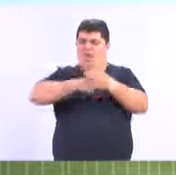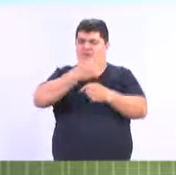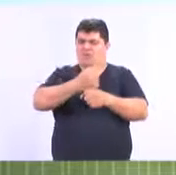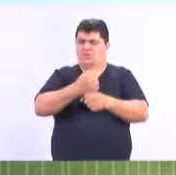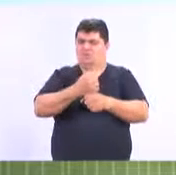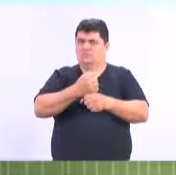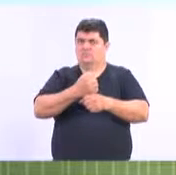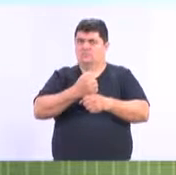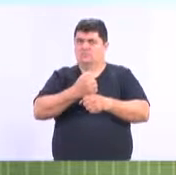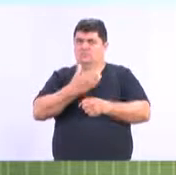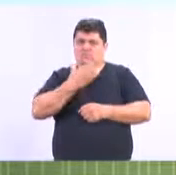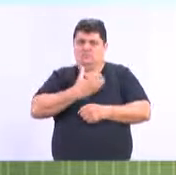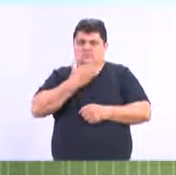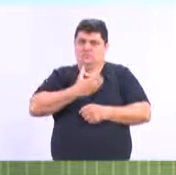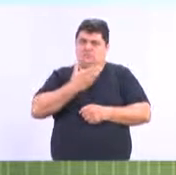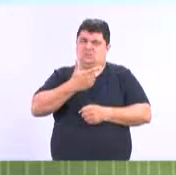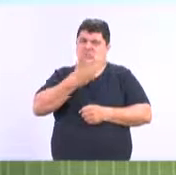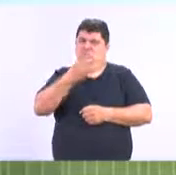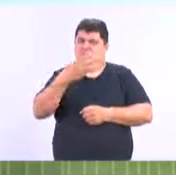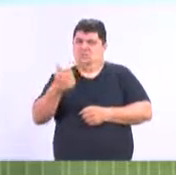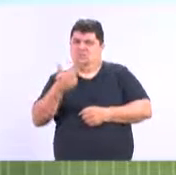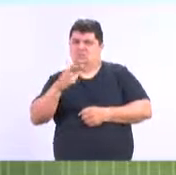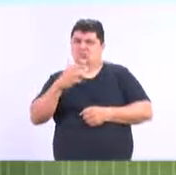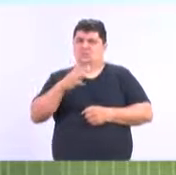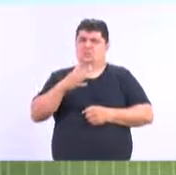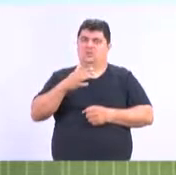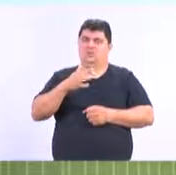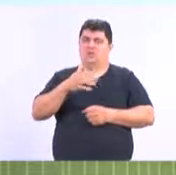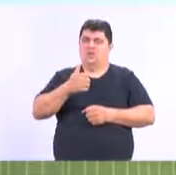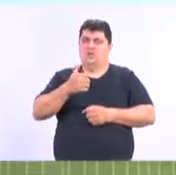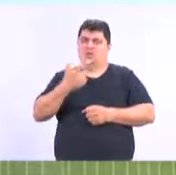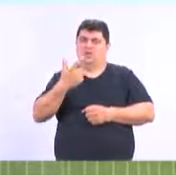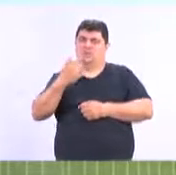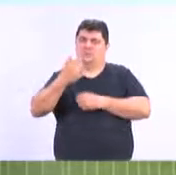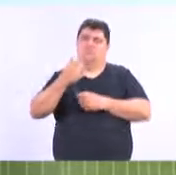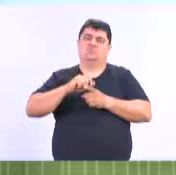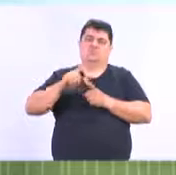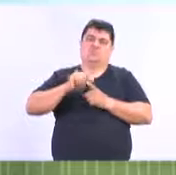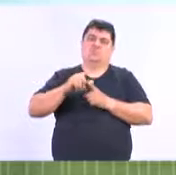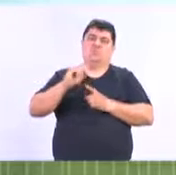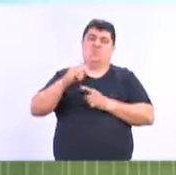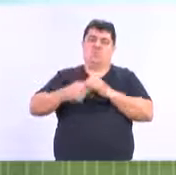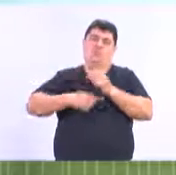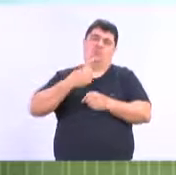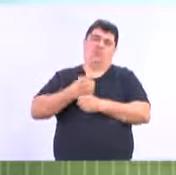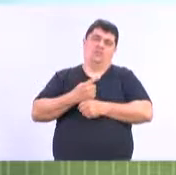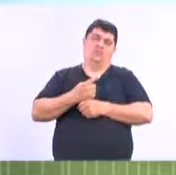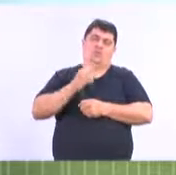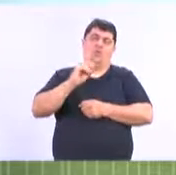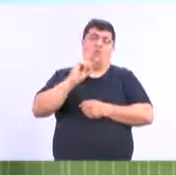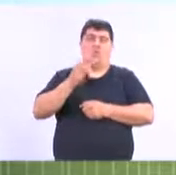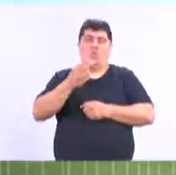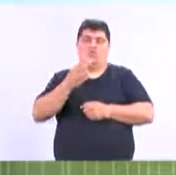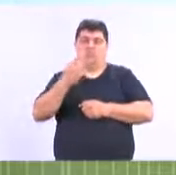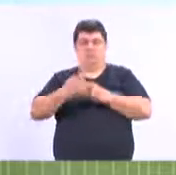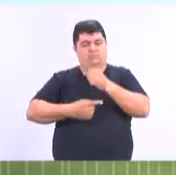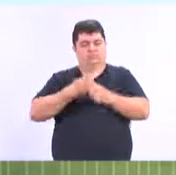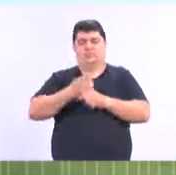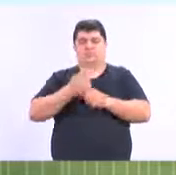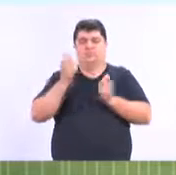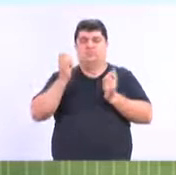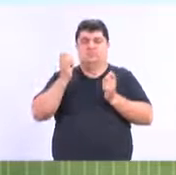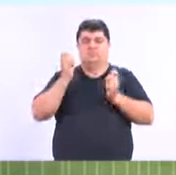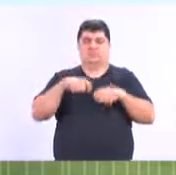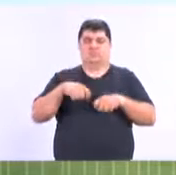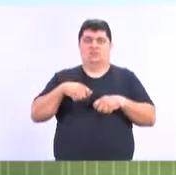normalmente fecha no último dia do ano, 31 de dezembro, virou essa teoria dos 12 meses, ou ciclo operacional. Técnico e finanças, vamos trabalhar